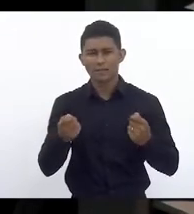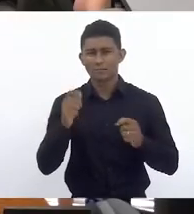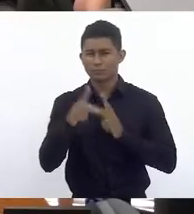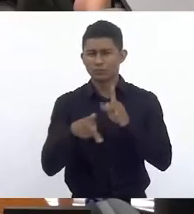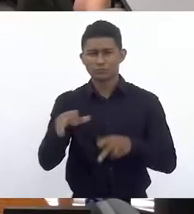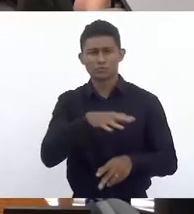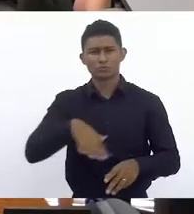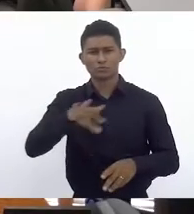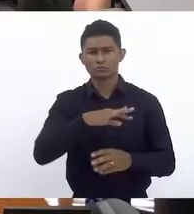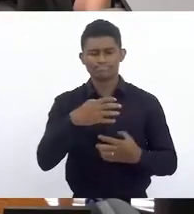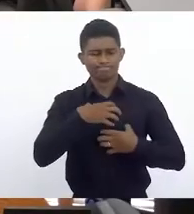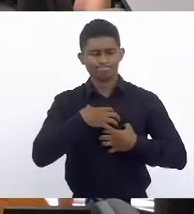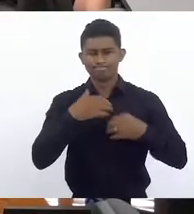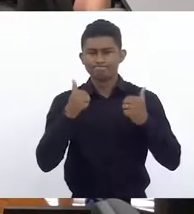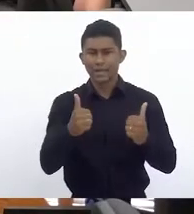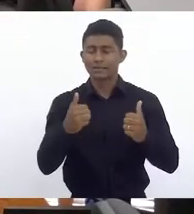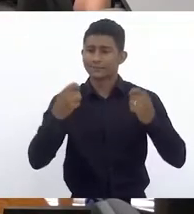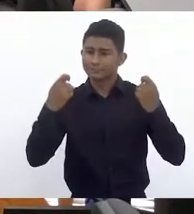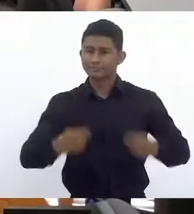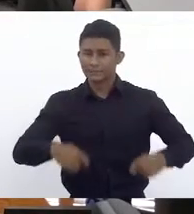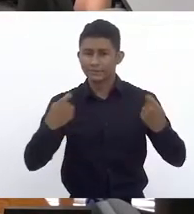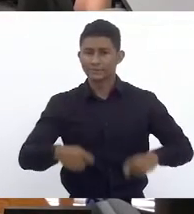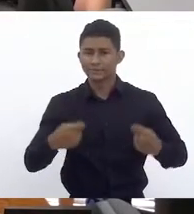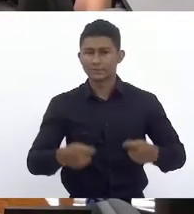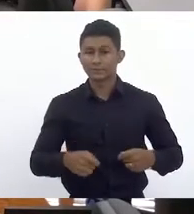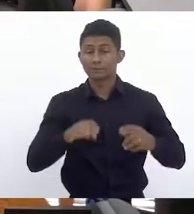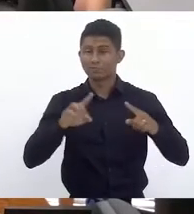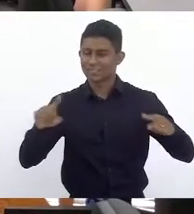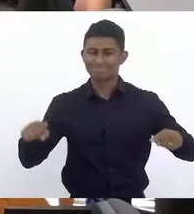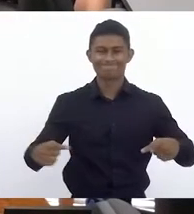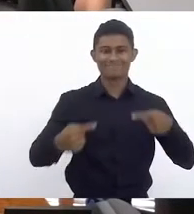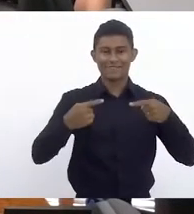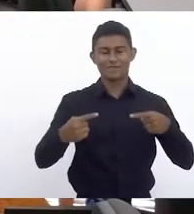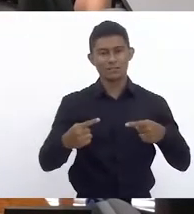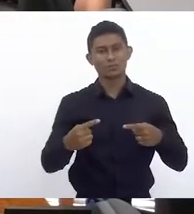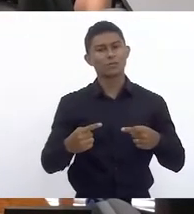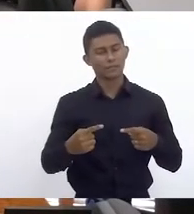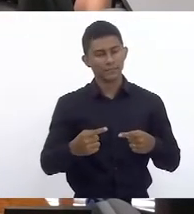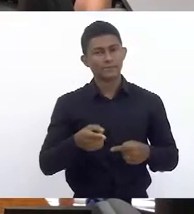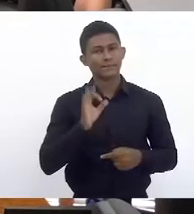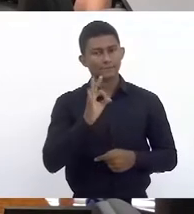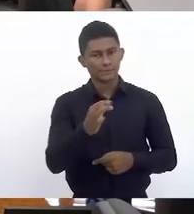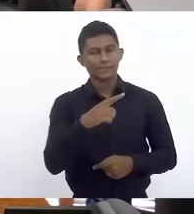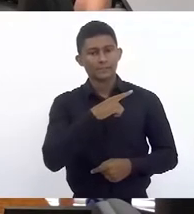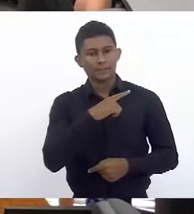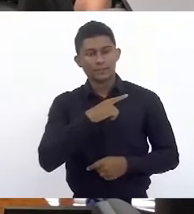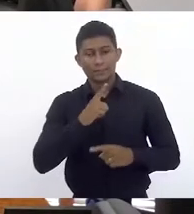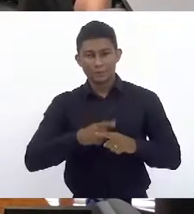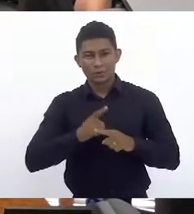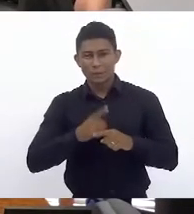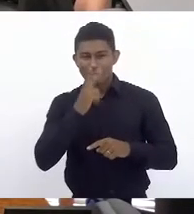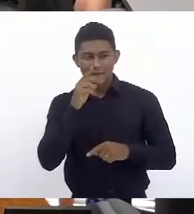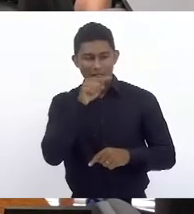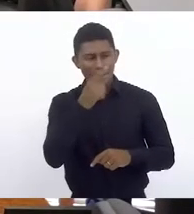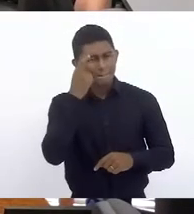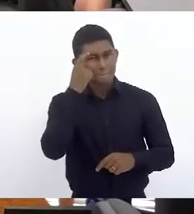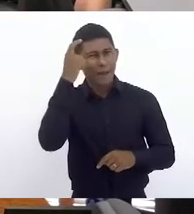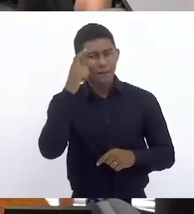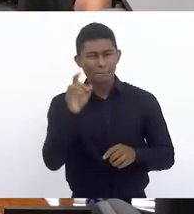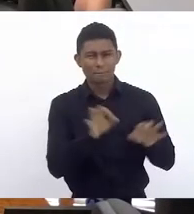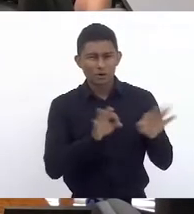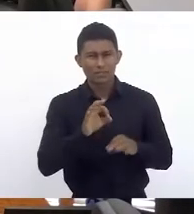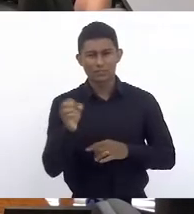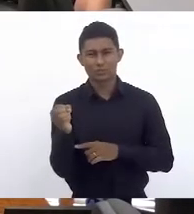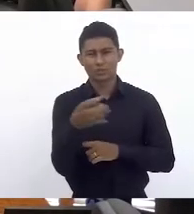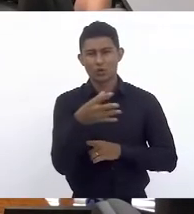população. Só que esse desafio ele é muito grande, porque essa é uma ideia muito nova. Quer dizer, para